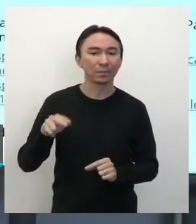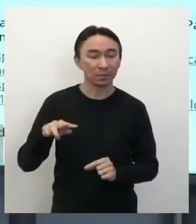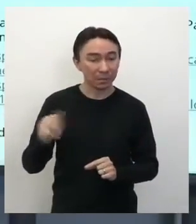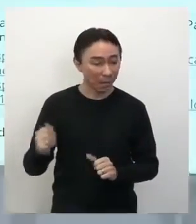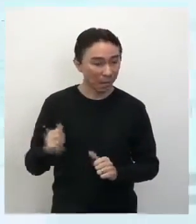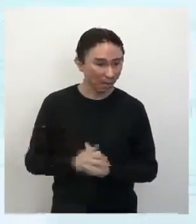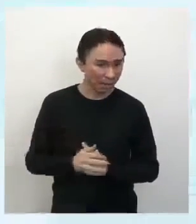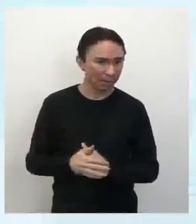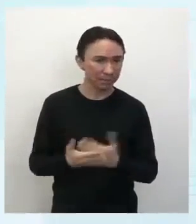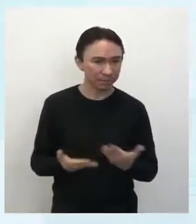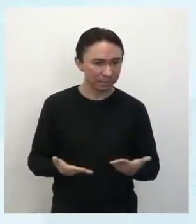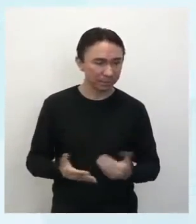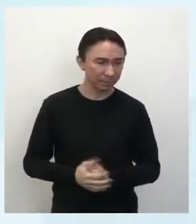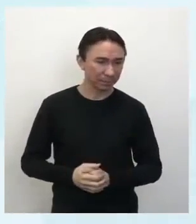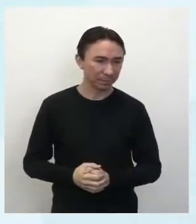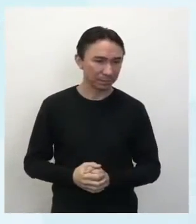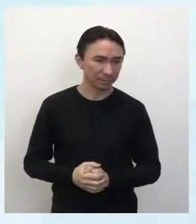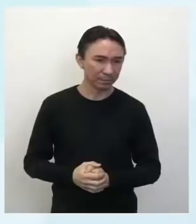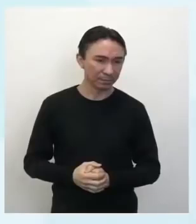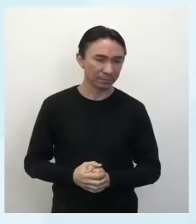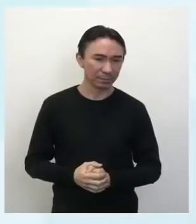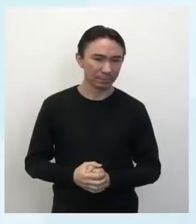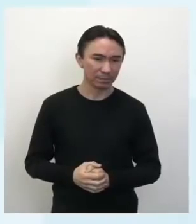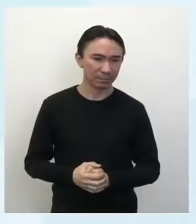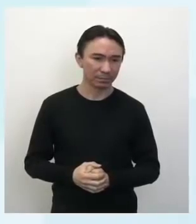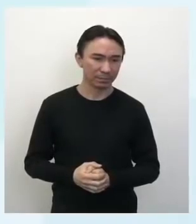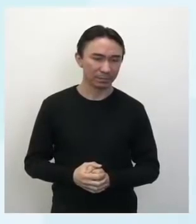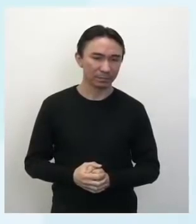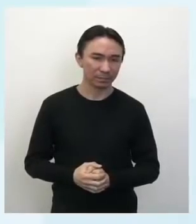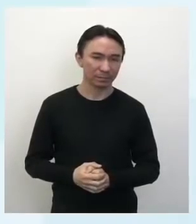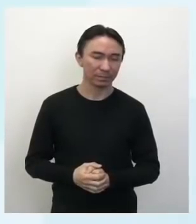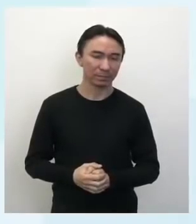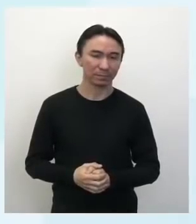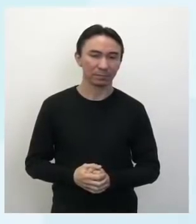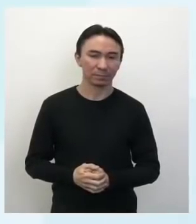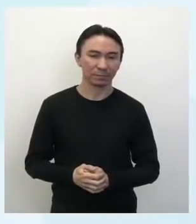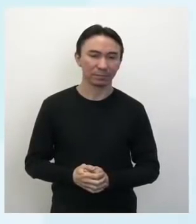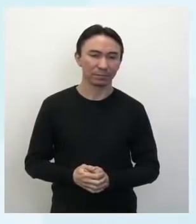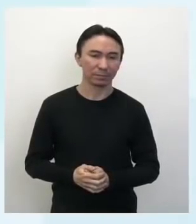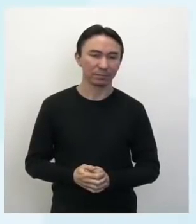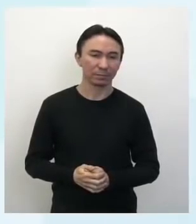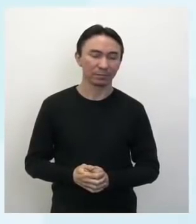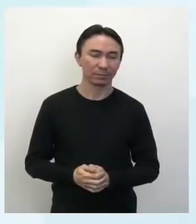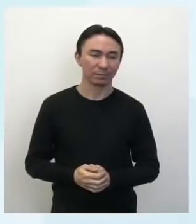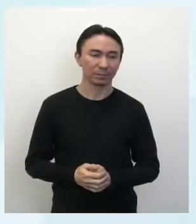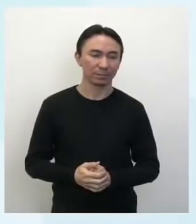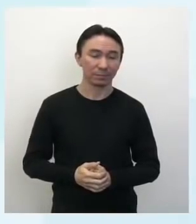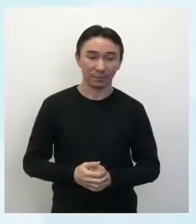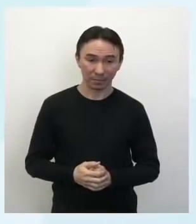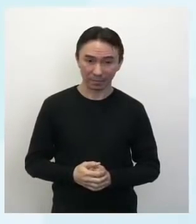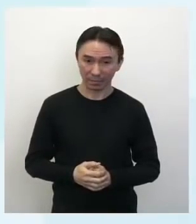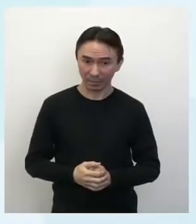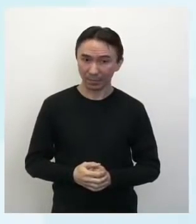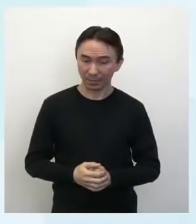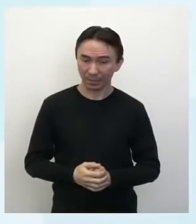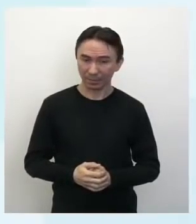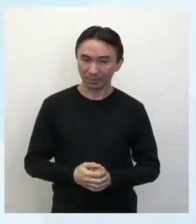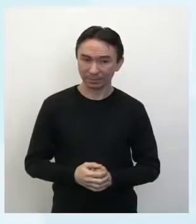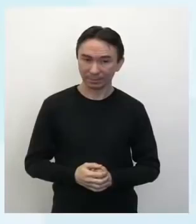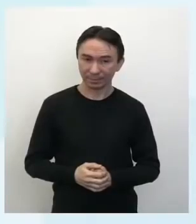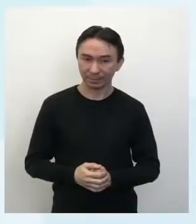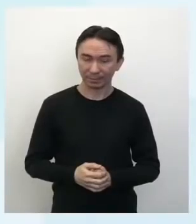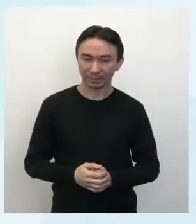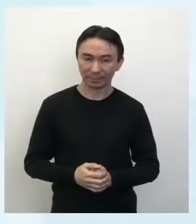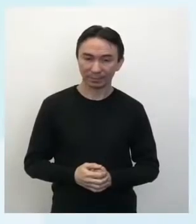So, have you been to Oceania, João? No, not yet. Not yet. Neither have I, nem eu. Ainda não, mas one day. One day,